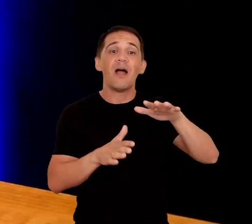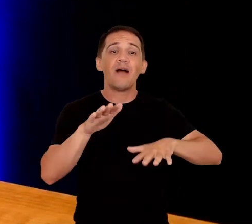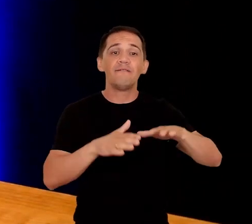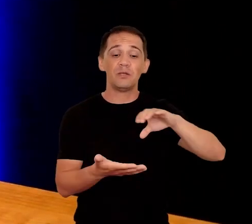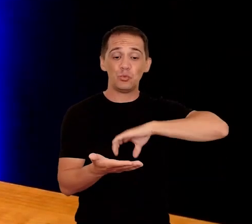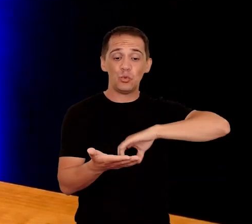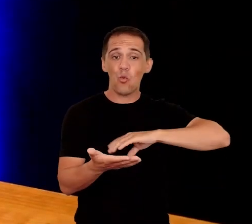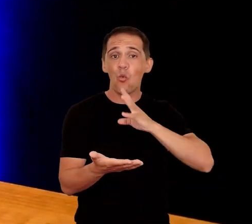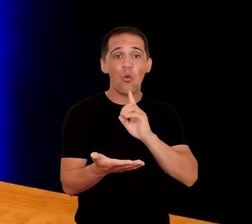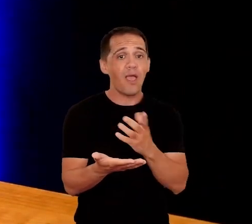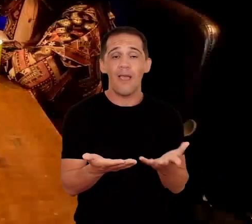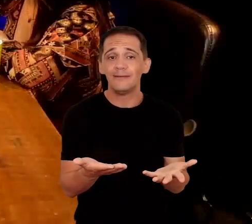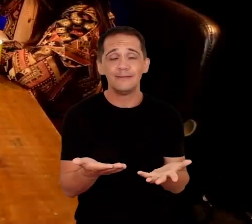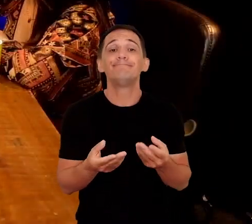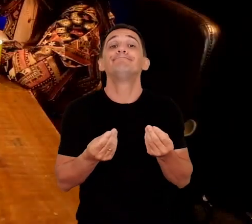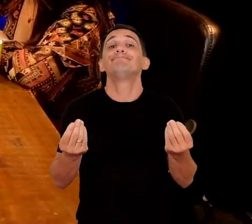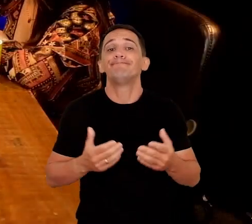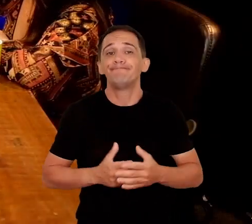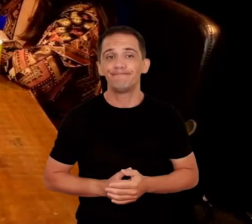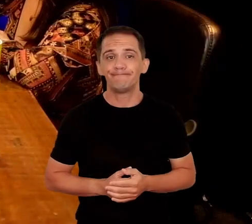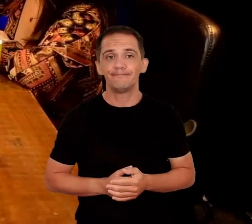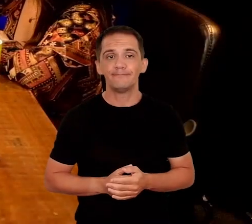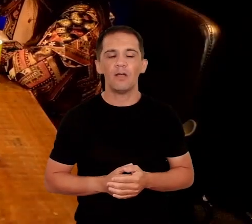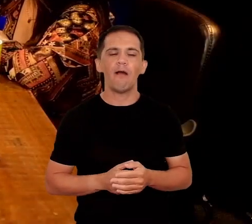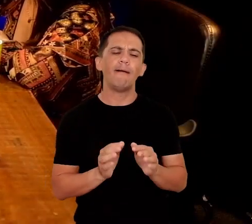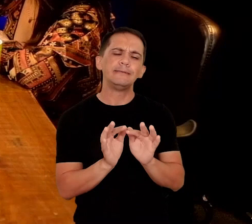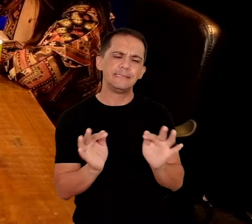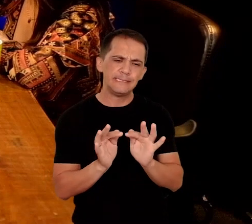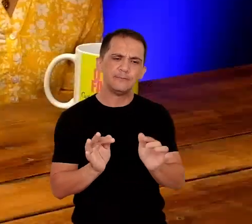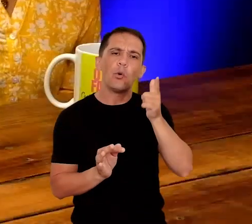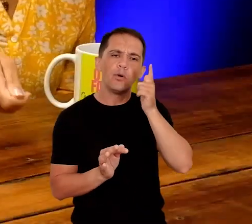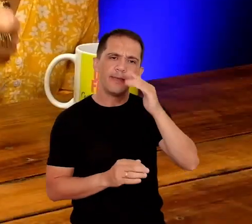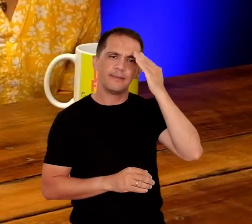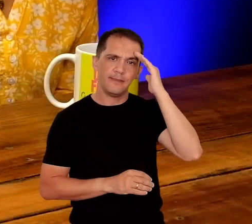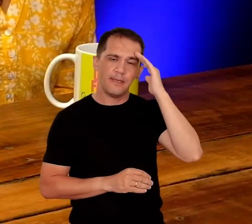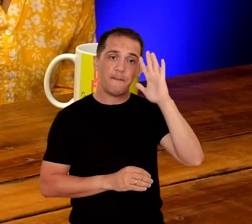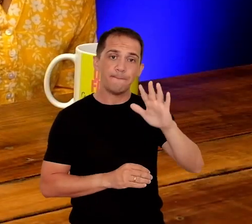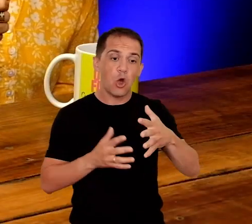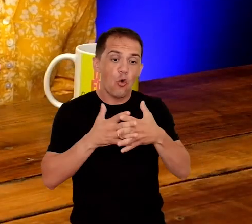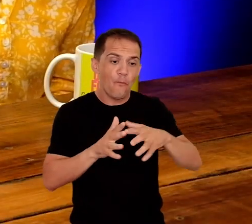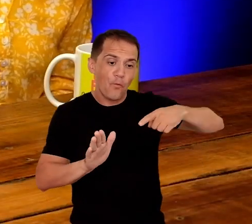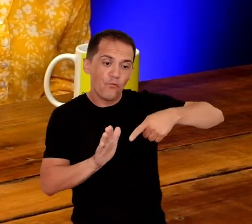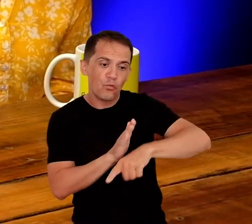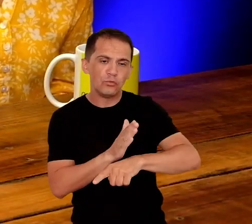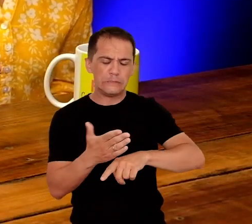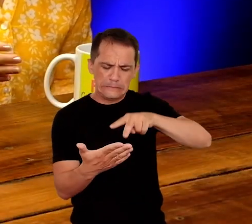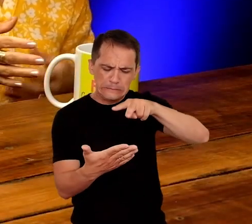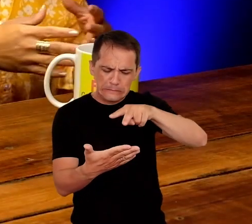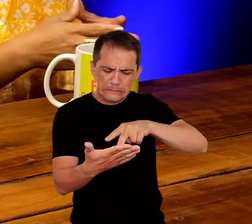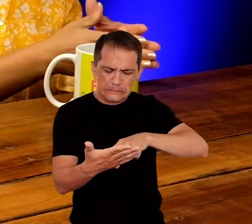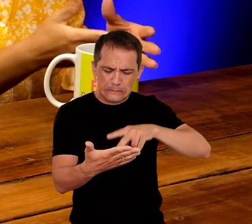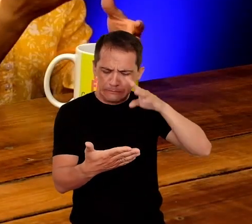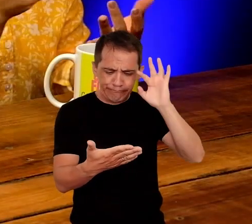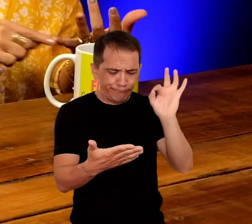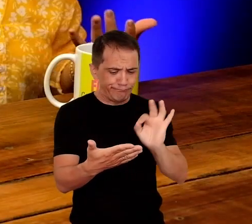como é que faz, né? E explicar coisas complexas, né? É. Agora, dizer assim, ó, tu tem que pagar tanto, e eles sabem, né? Agora, se tu